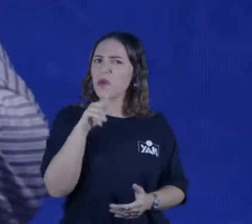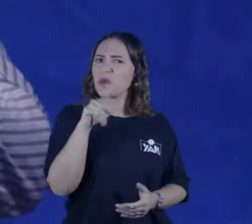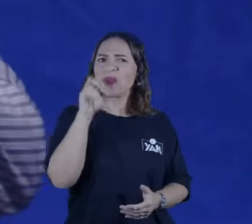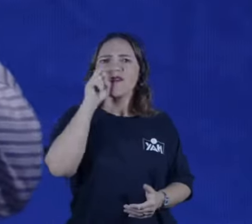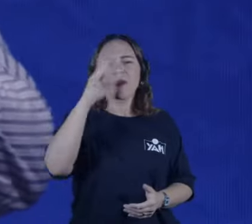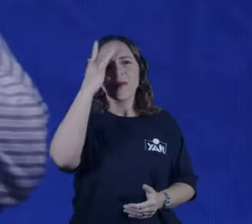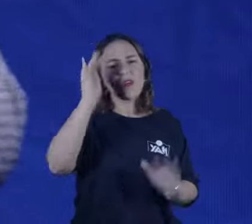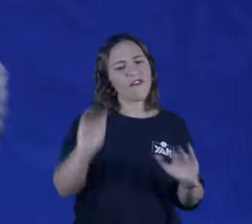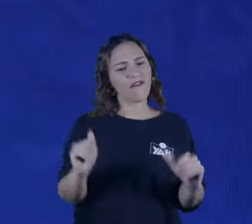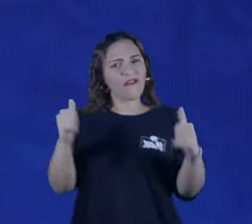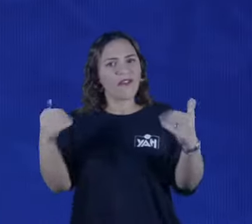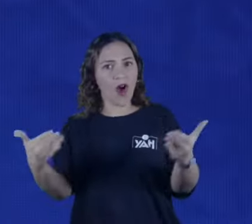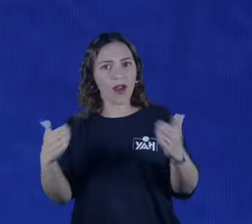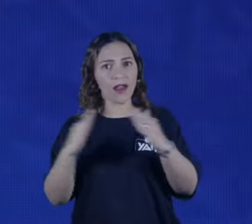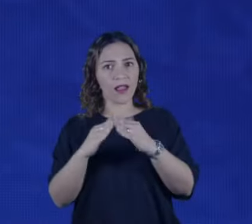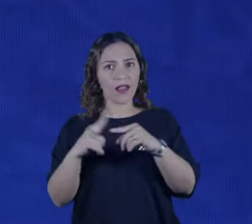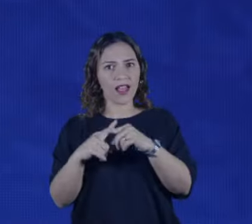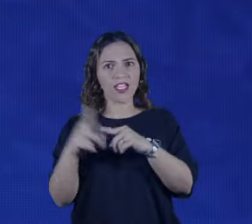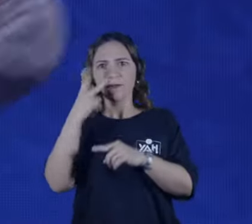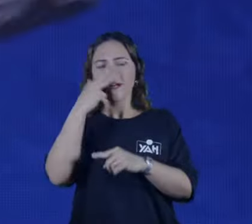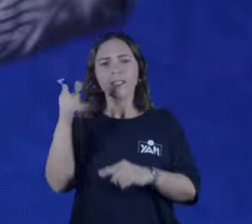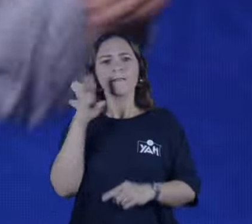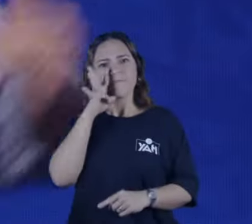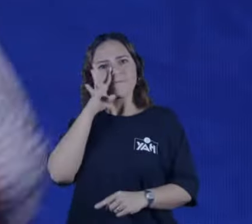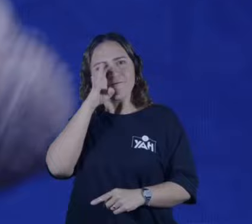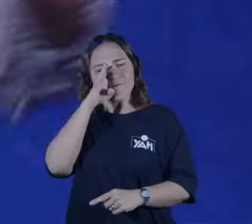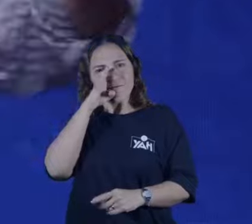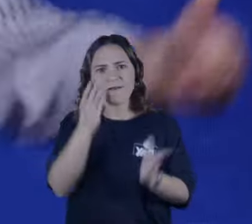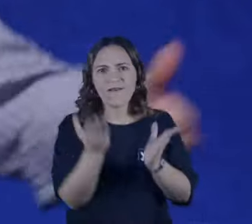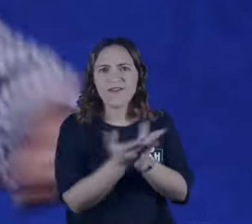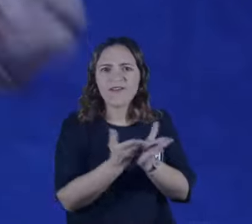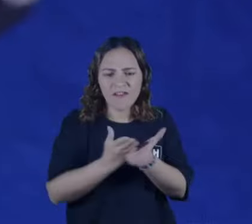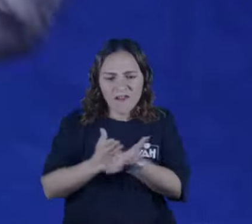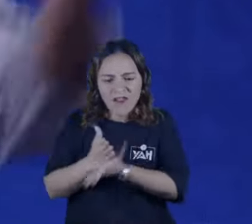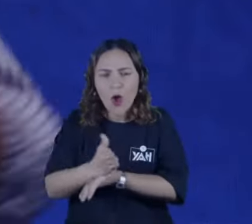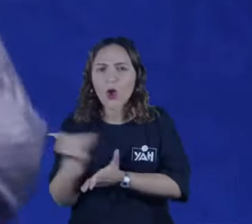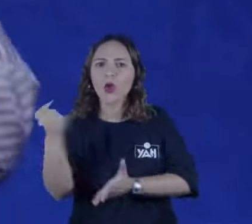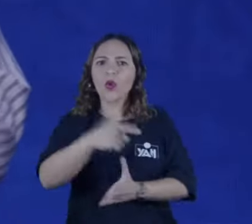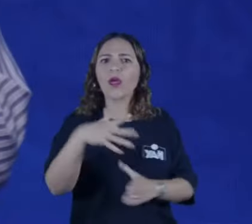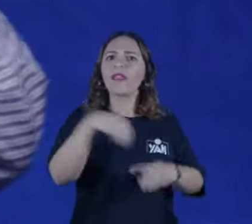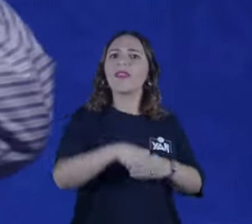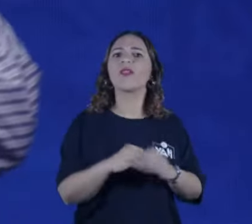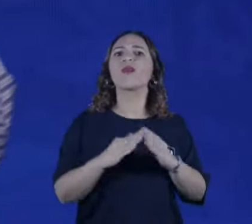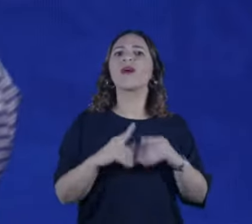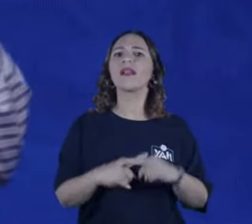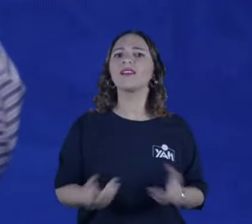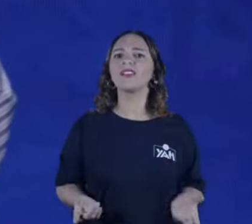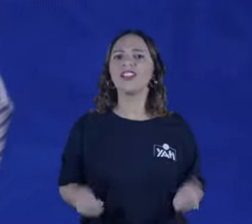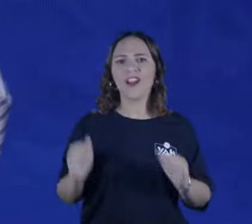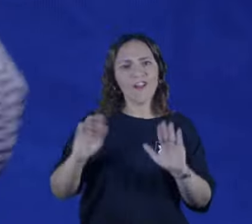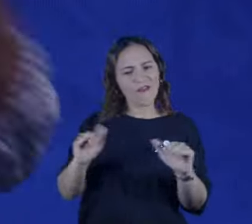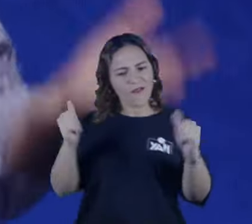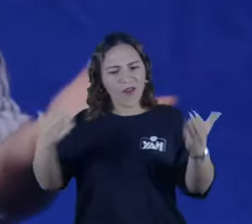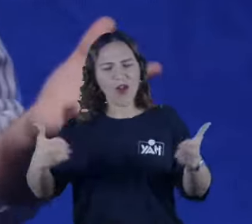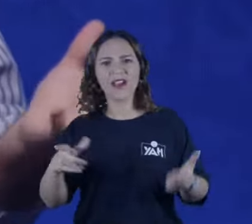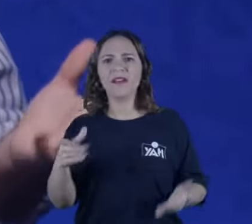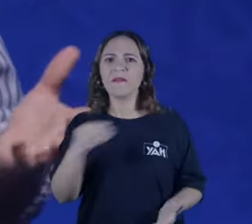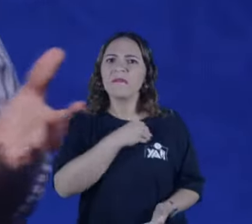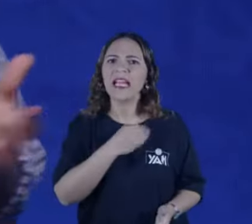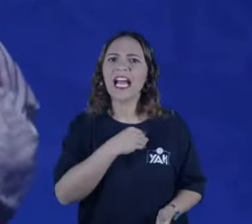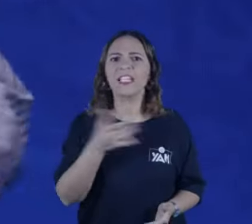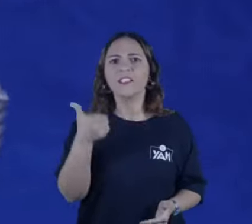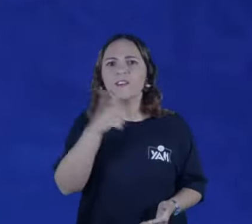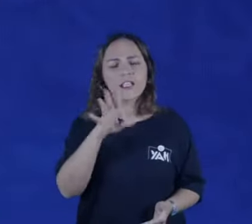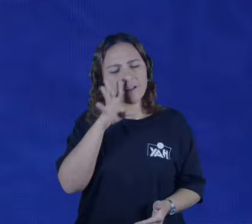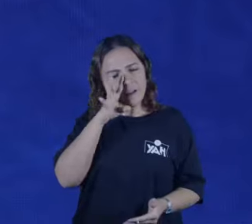muito mais firme do que a que está na igreja. Eu nunca vi uma pessoa fora da igreja que está cheia do Espírito, que está vencendo os pecados.